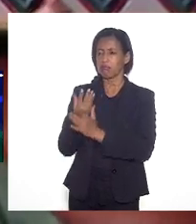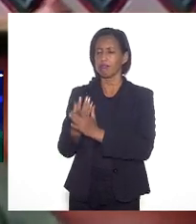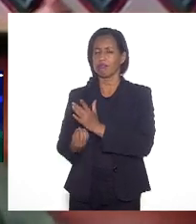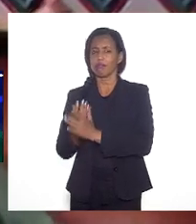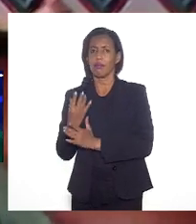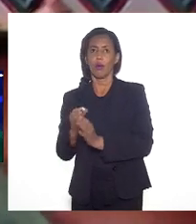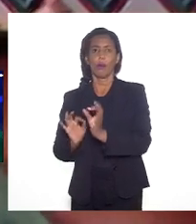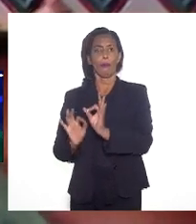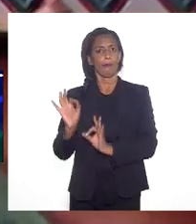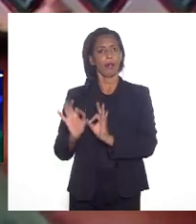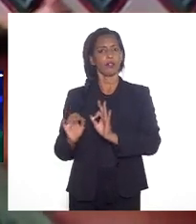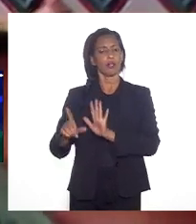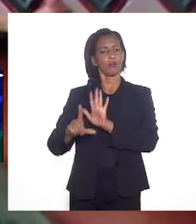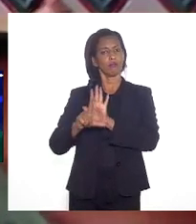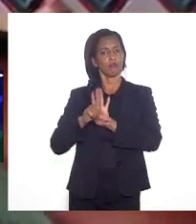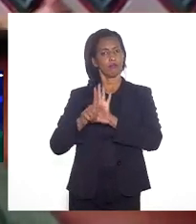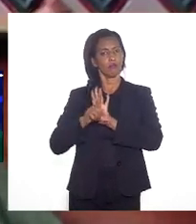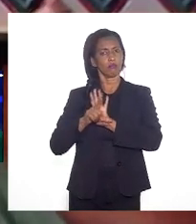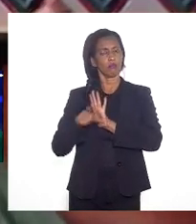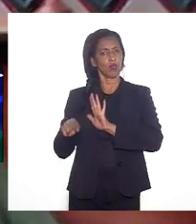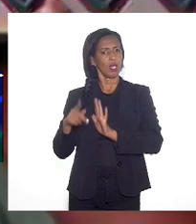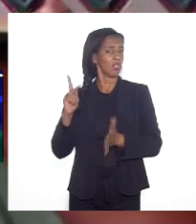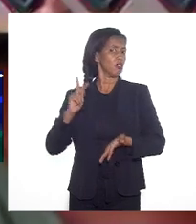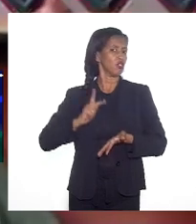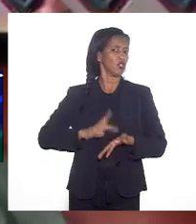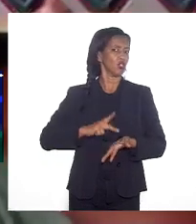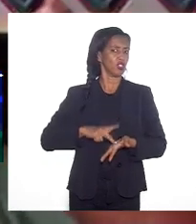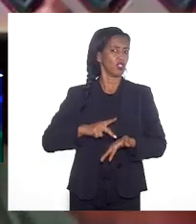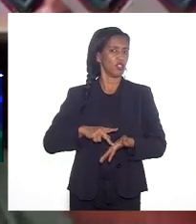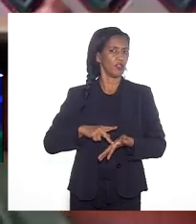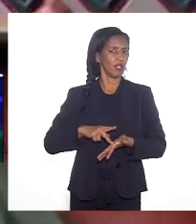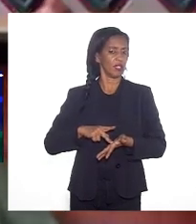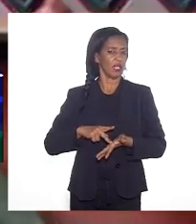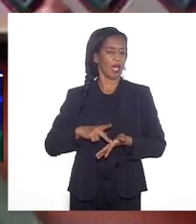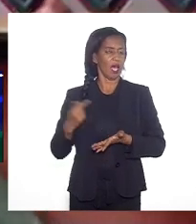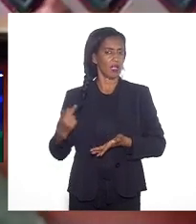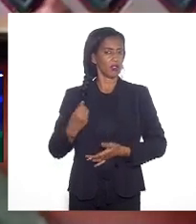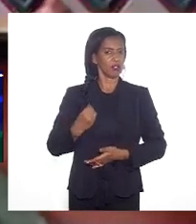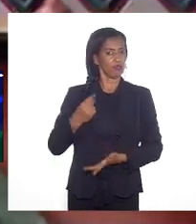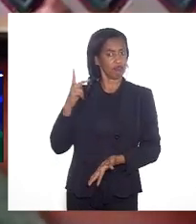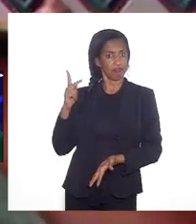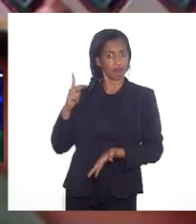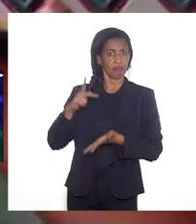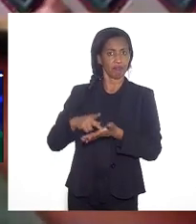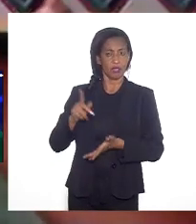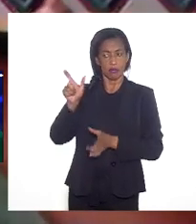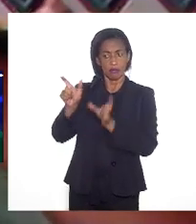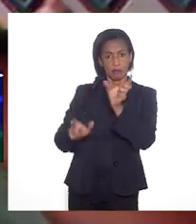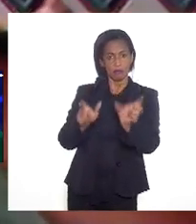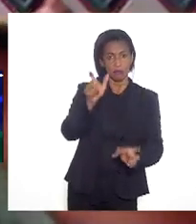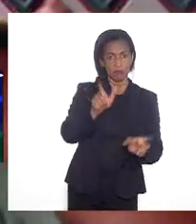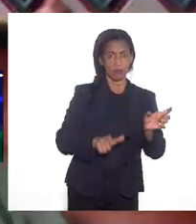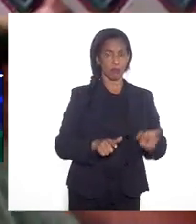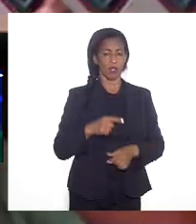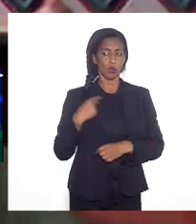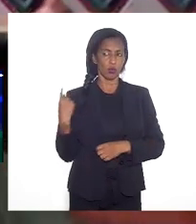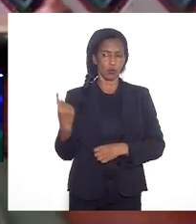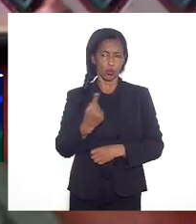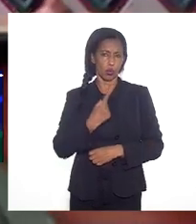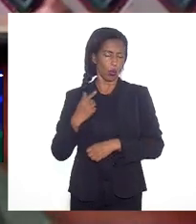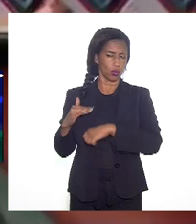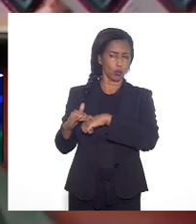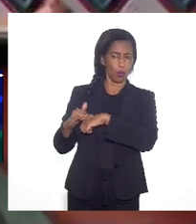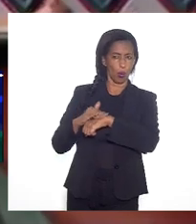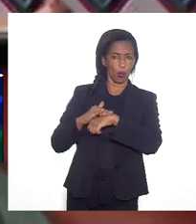né, um projeto de lei que seja, de fato, de incidência na realidade concreta das pessoas. Nós